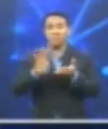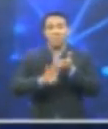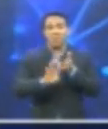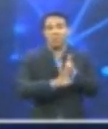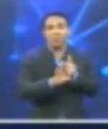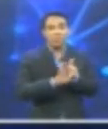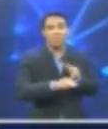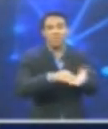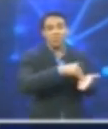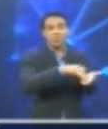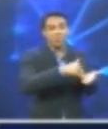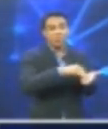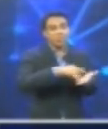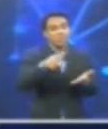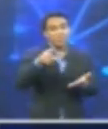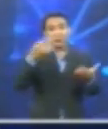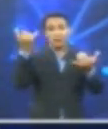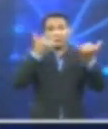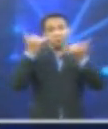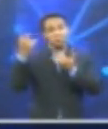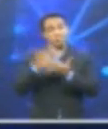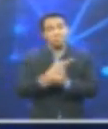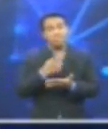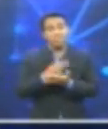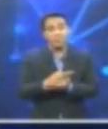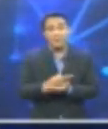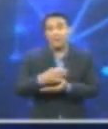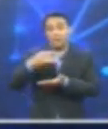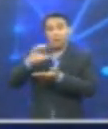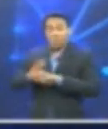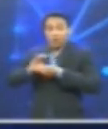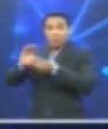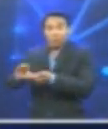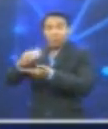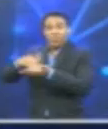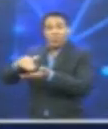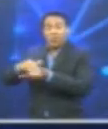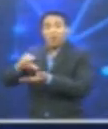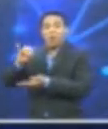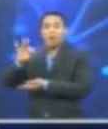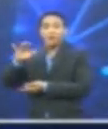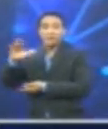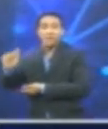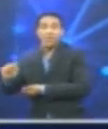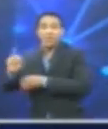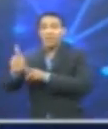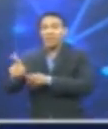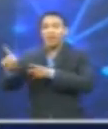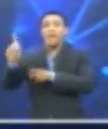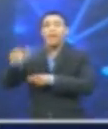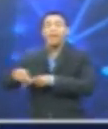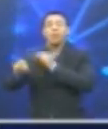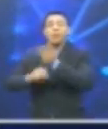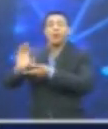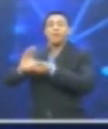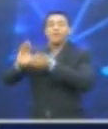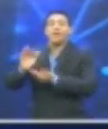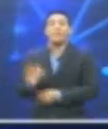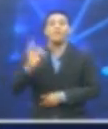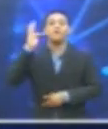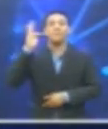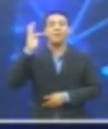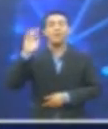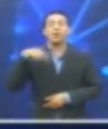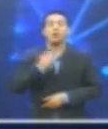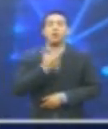é uma absoluta desinformação. Recursos da barragem de Otsica são recursos federais que nós conseguimos colocar no PAC, Ministério